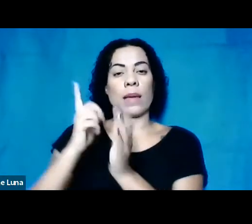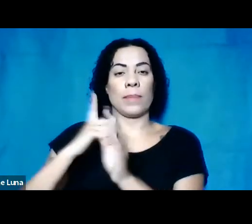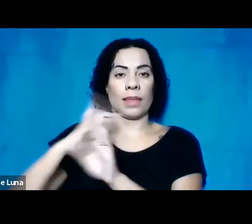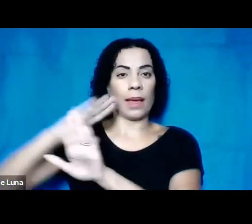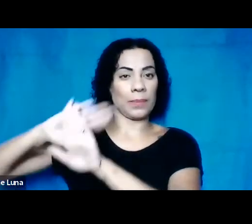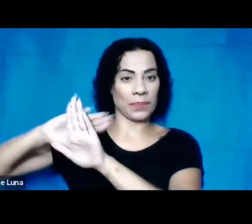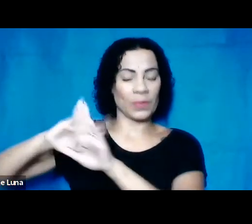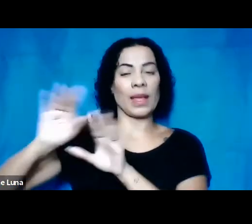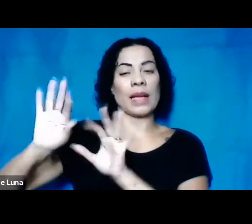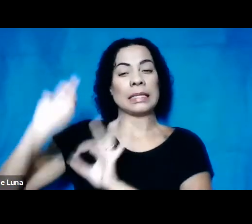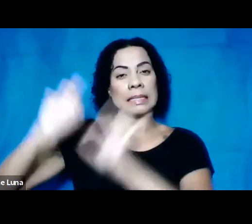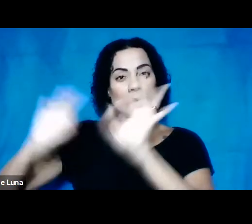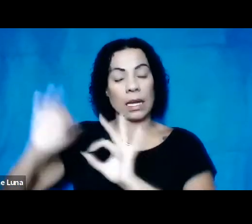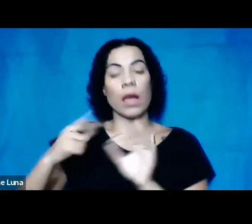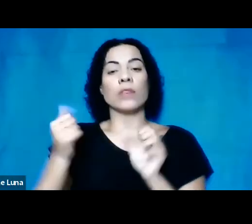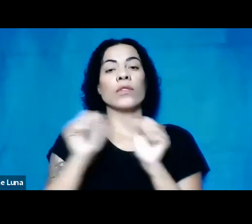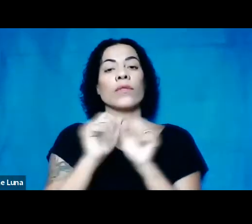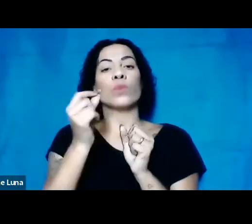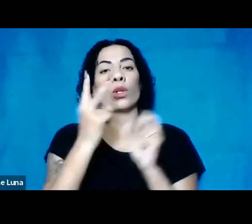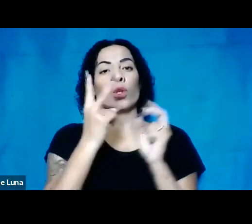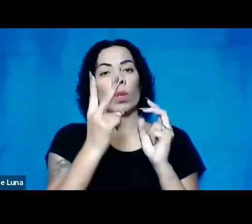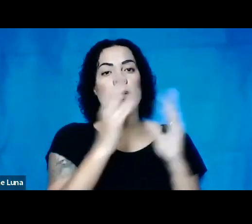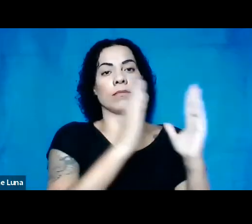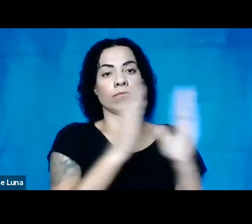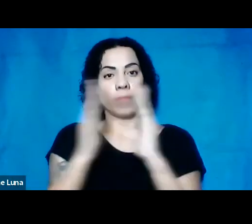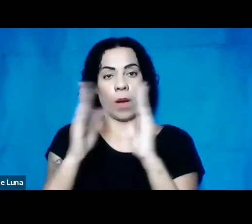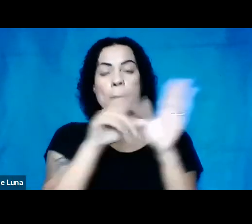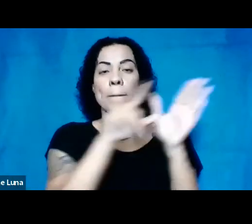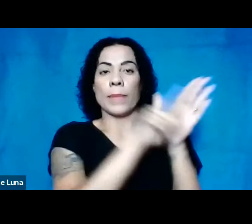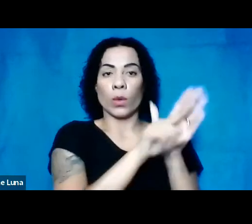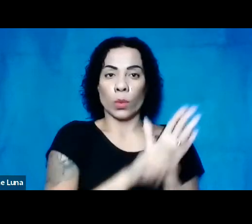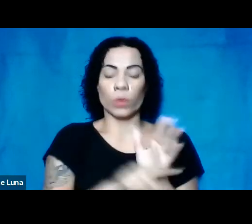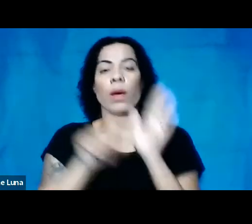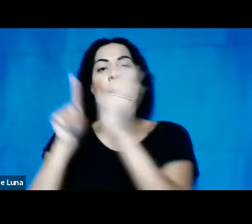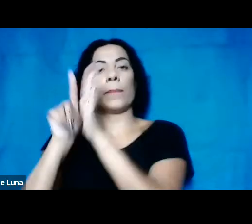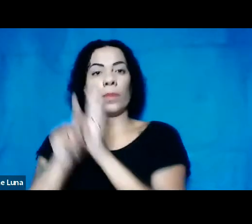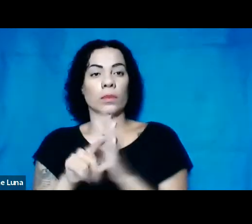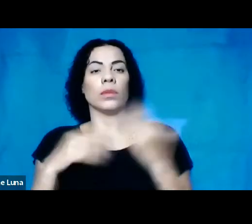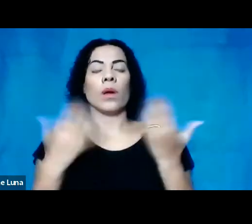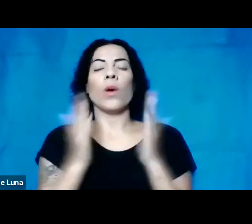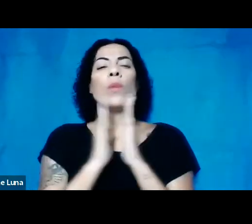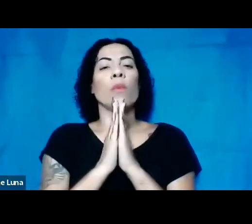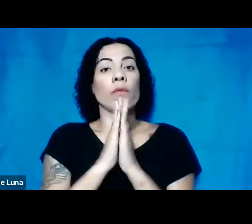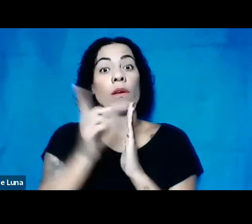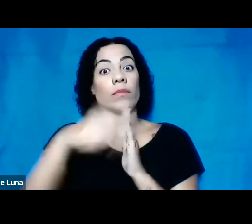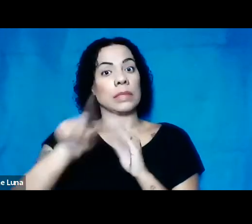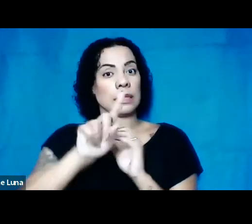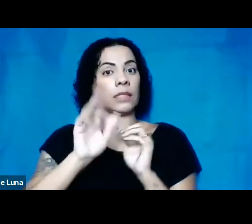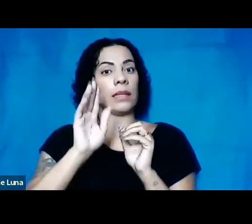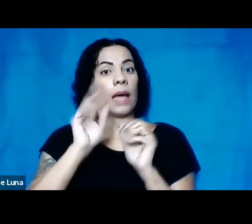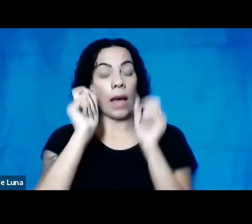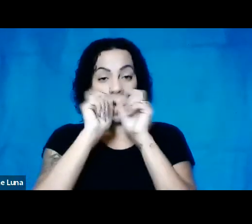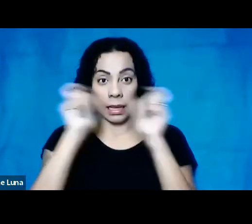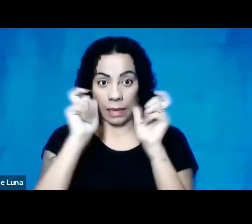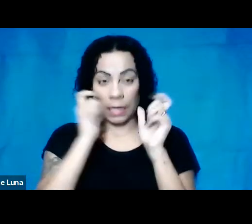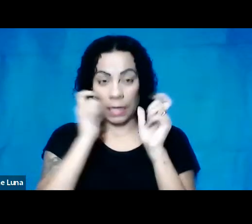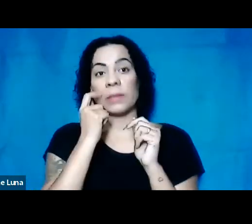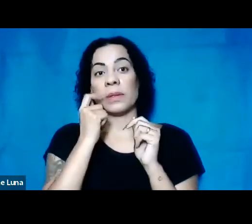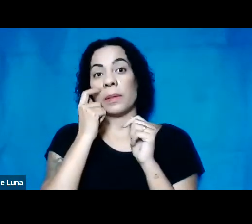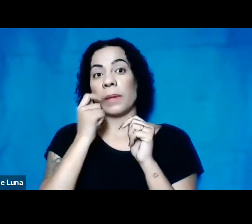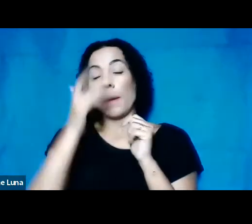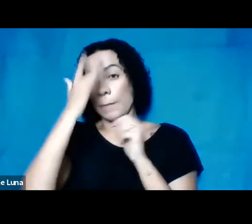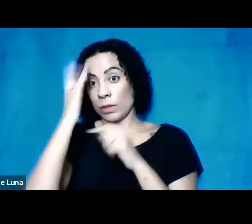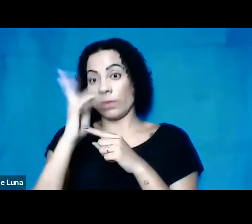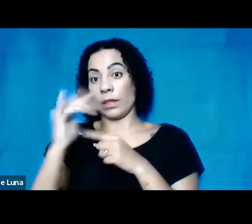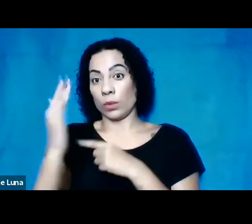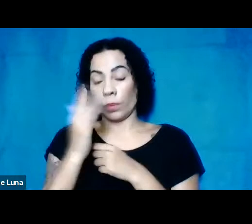gente preparou dois blocos de perguntas, né? Então, por favor, fiquem a postos, pessoal do nosso painel.